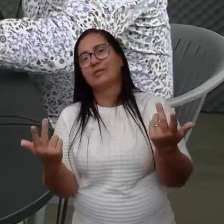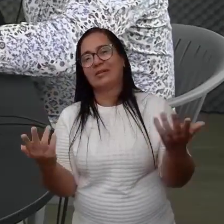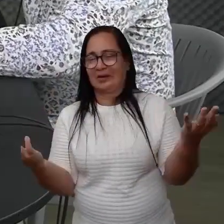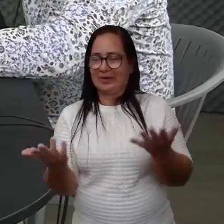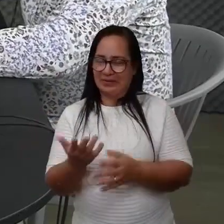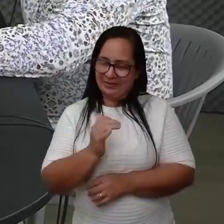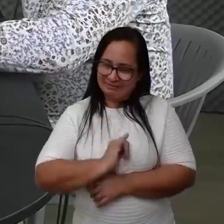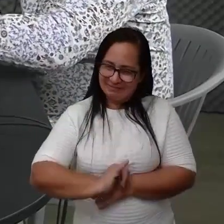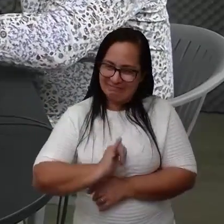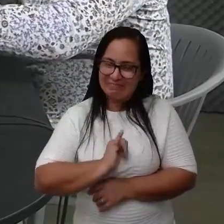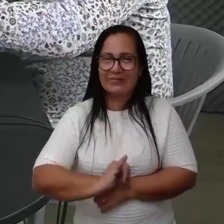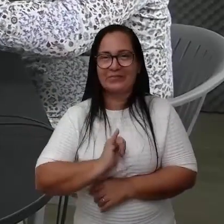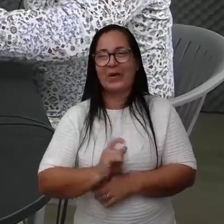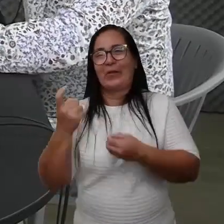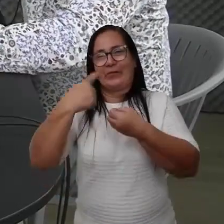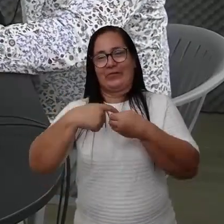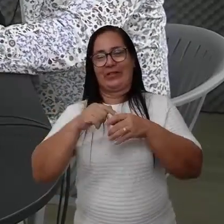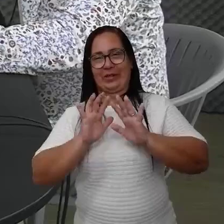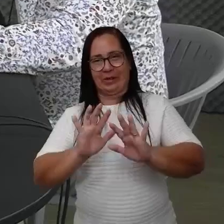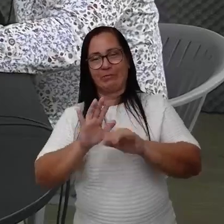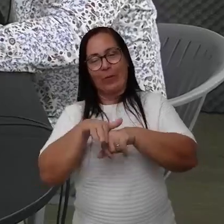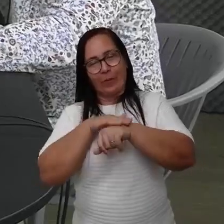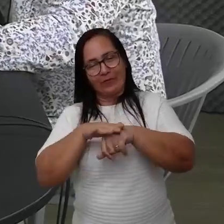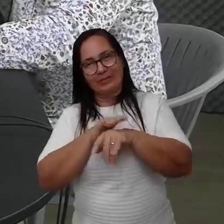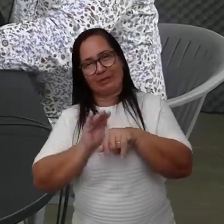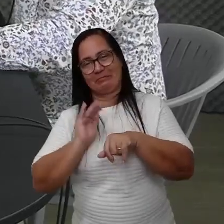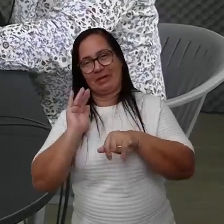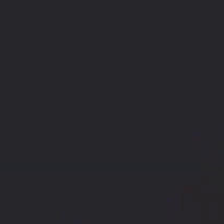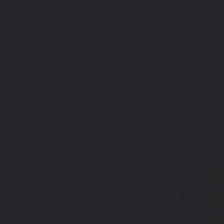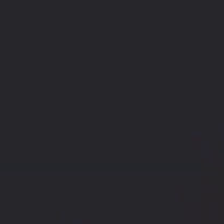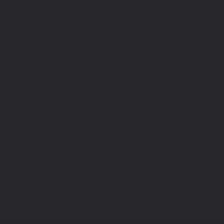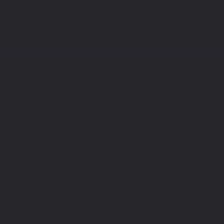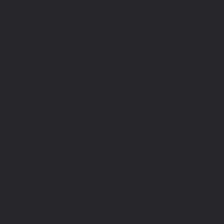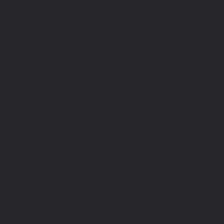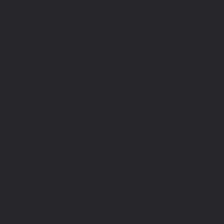gente vai dar uma pausa e a gente volta daqui a pouquinho, a gente conversa mais.